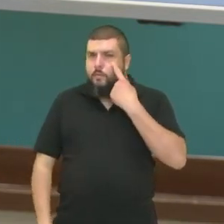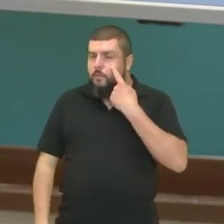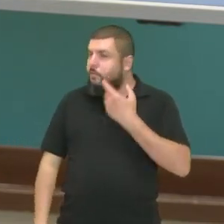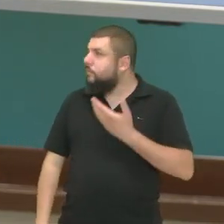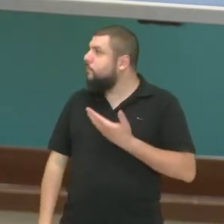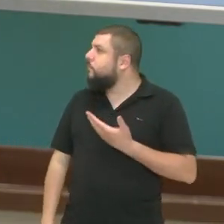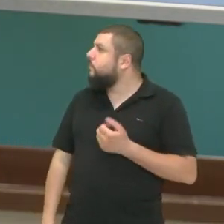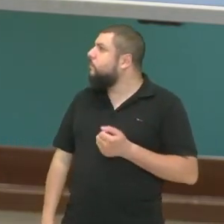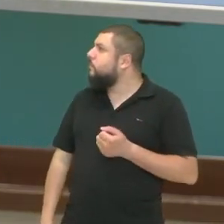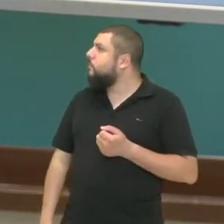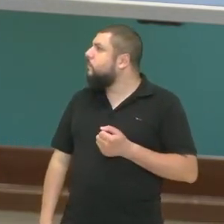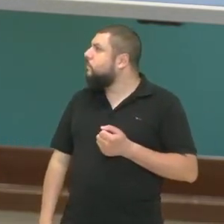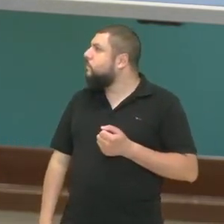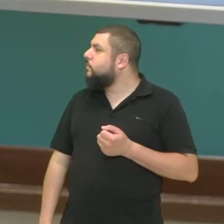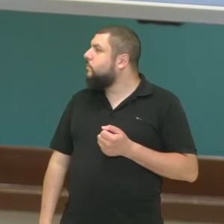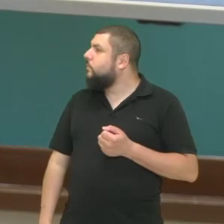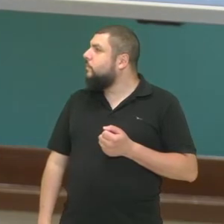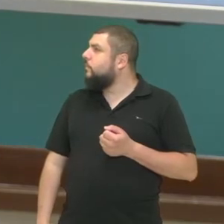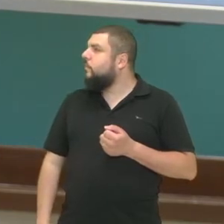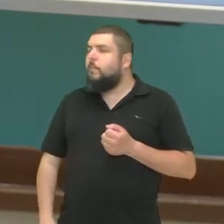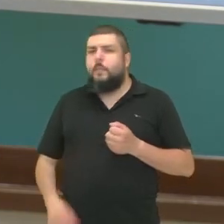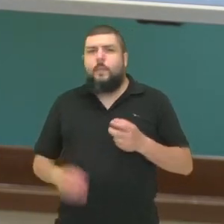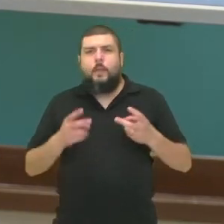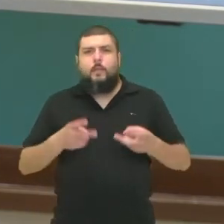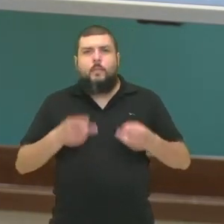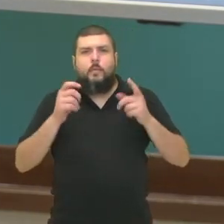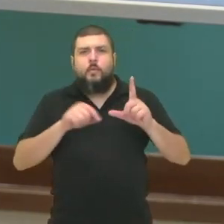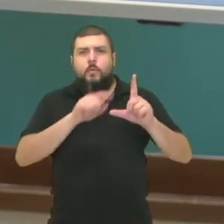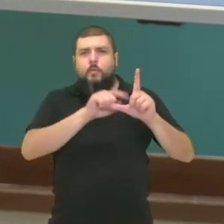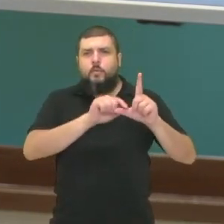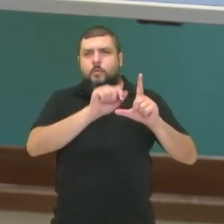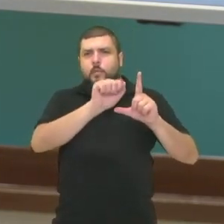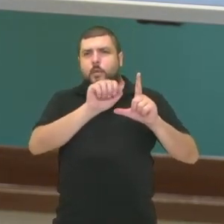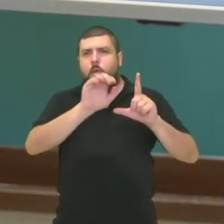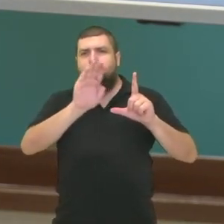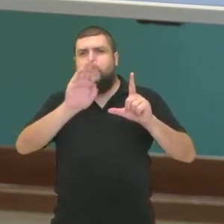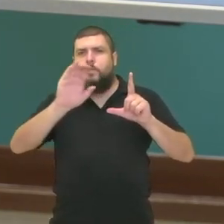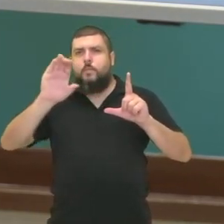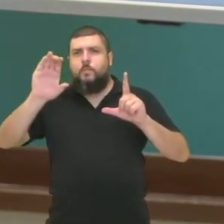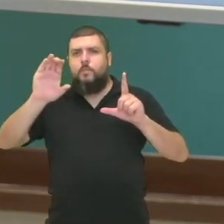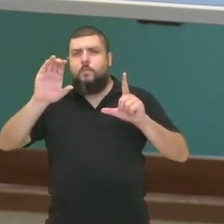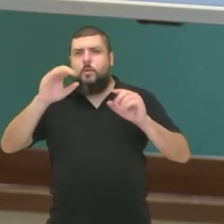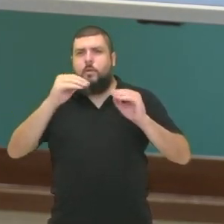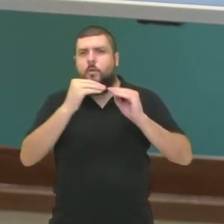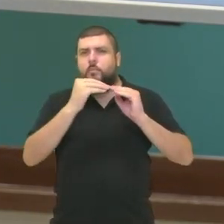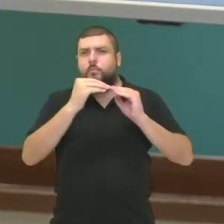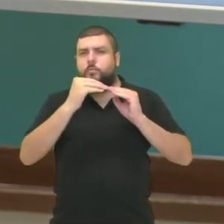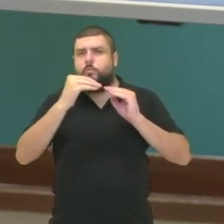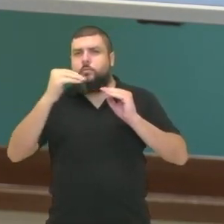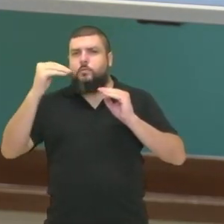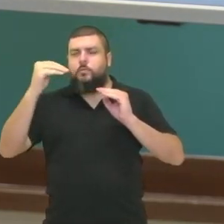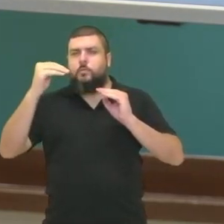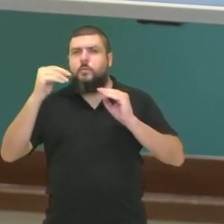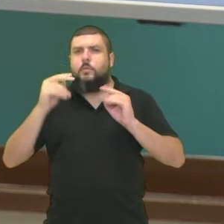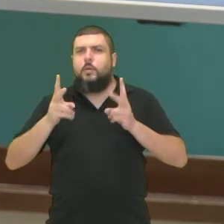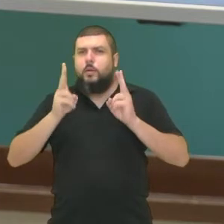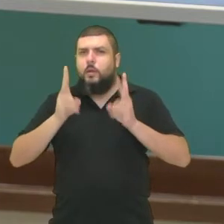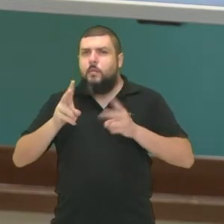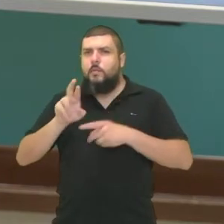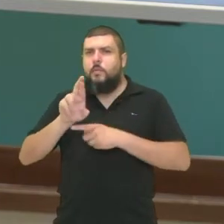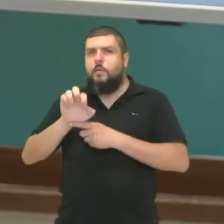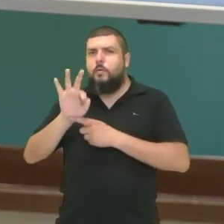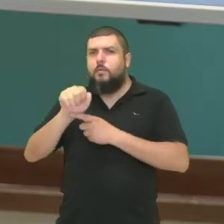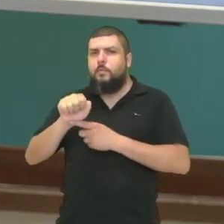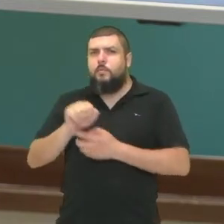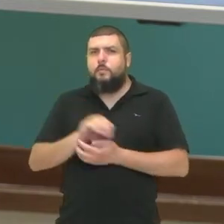ponto C, o B e o C, eles estão colineares, ou seja, pertencem à mesma reta.